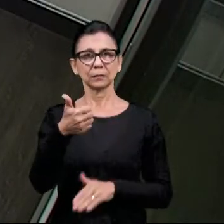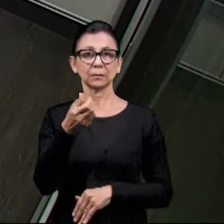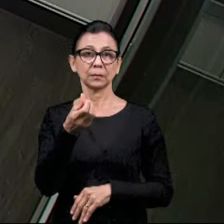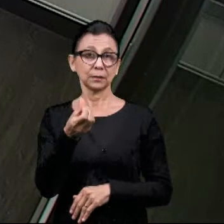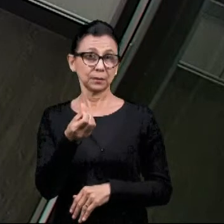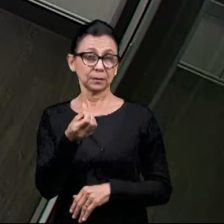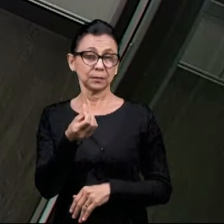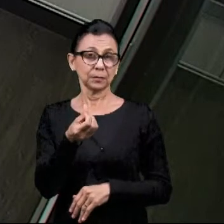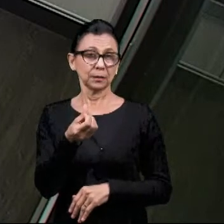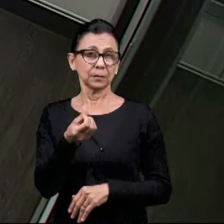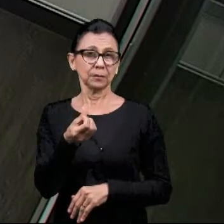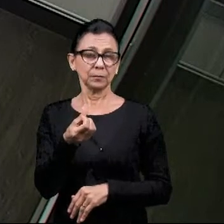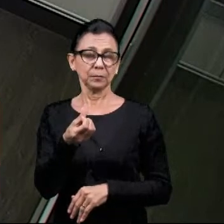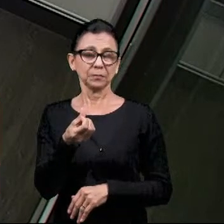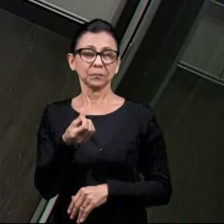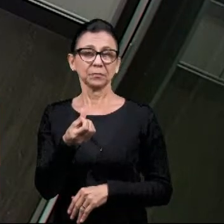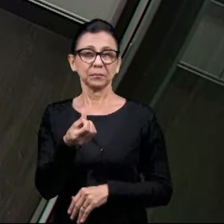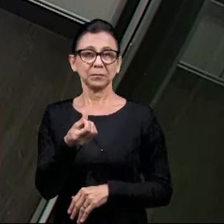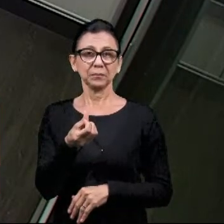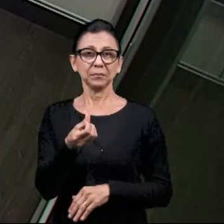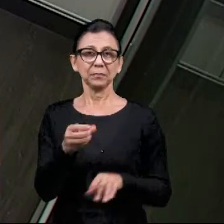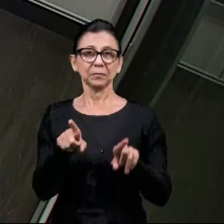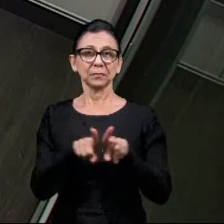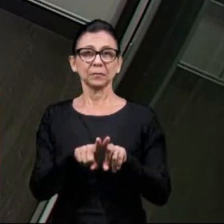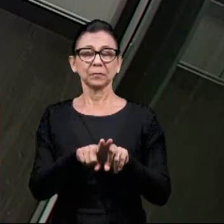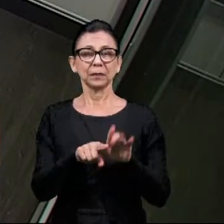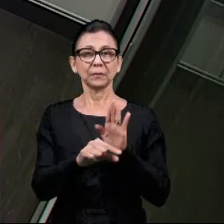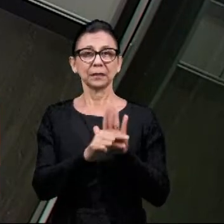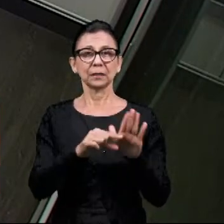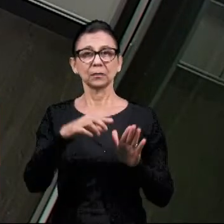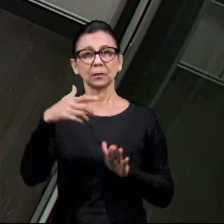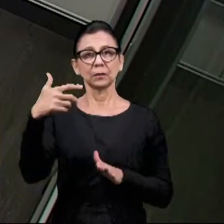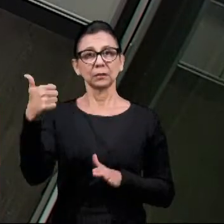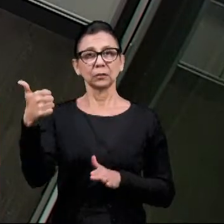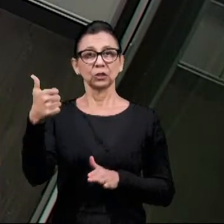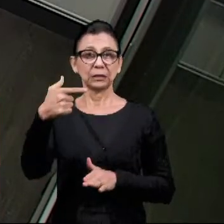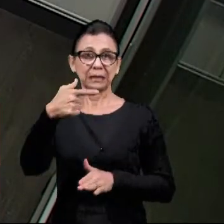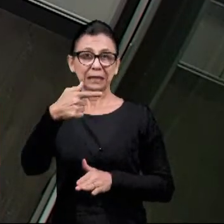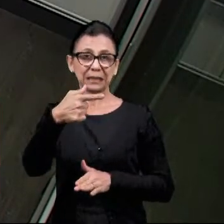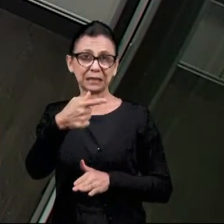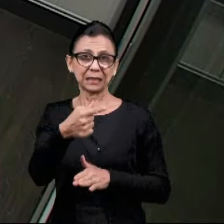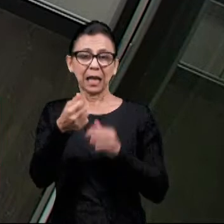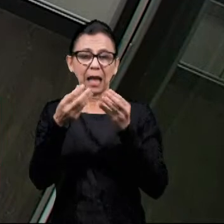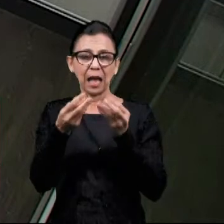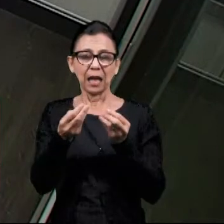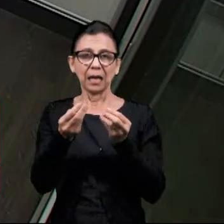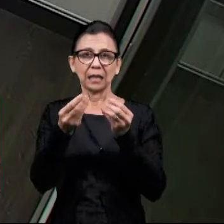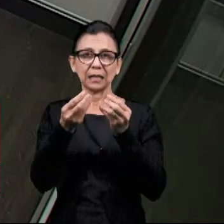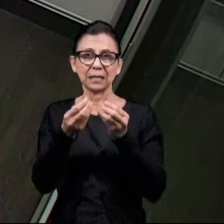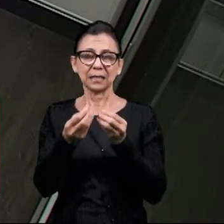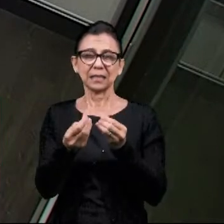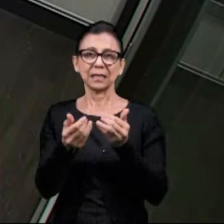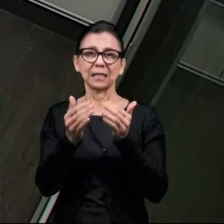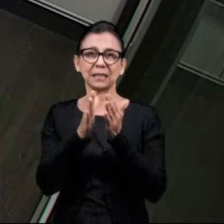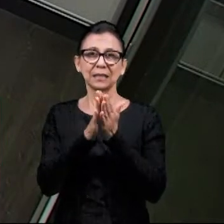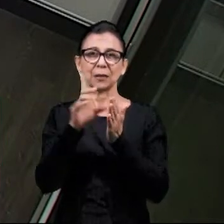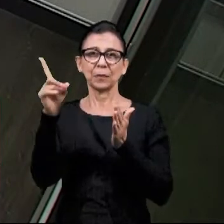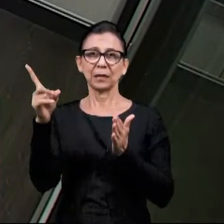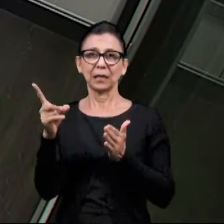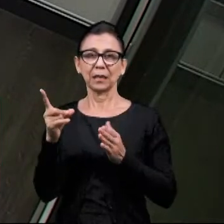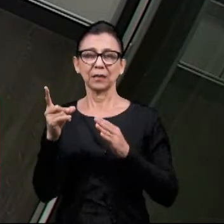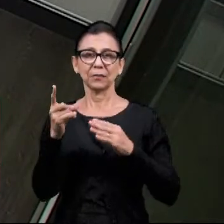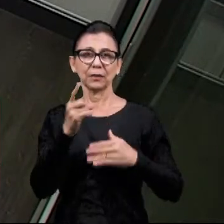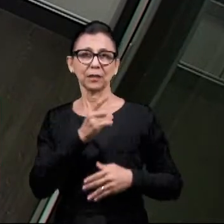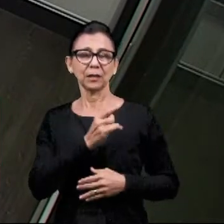16 e 17. A essência da palavra é o conforto do coração. Através